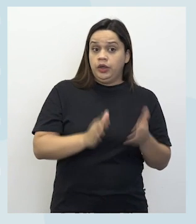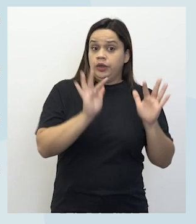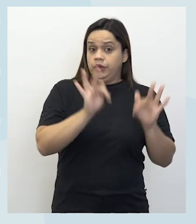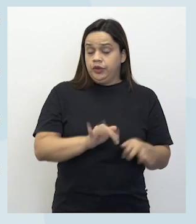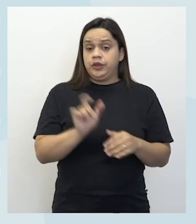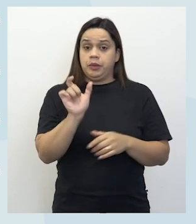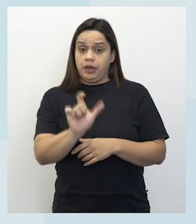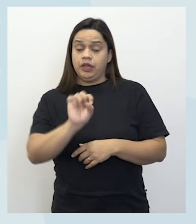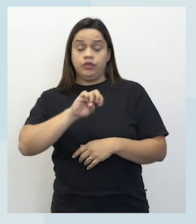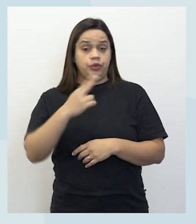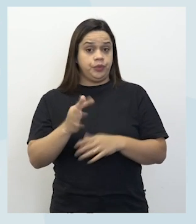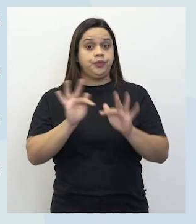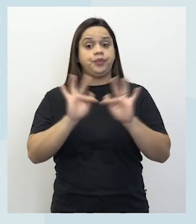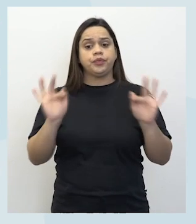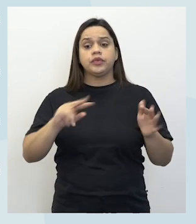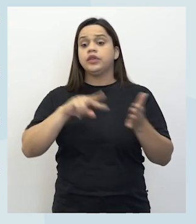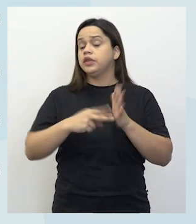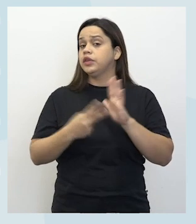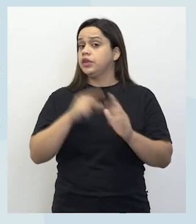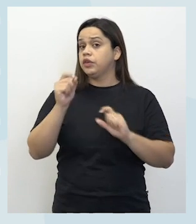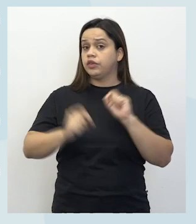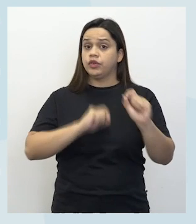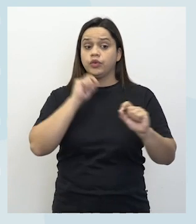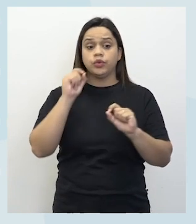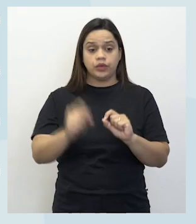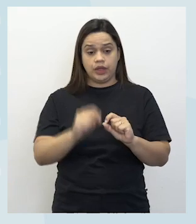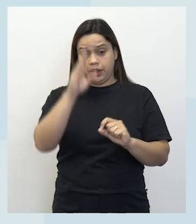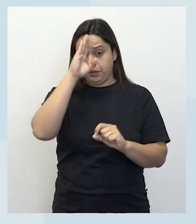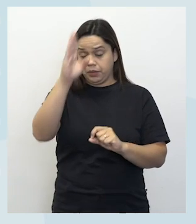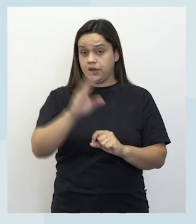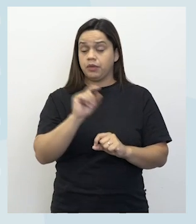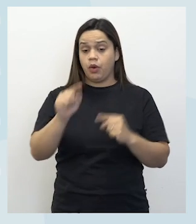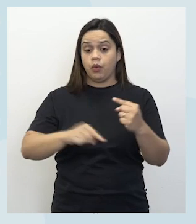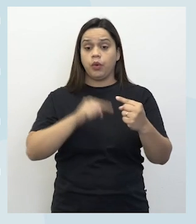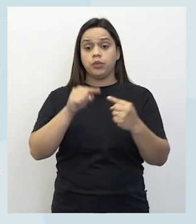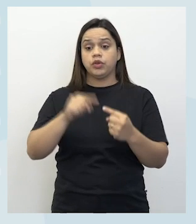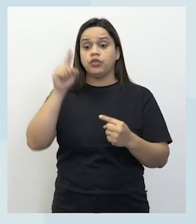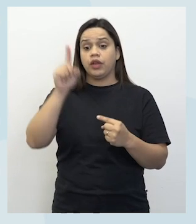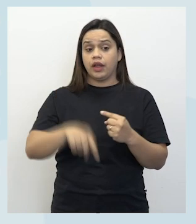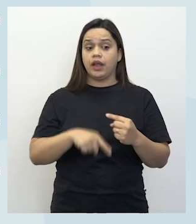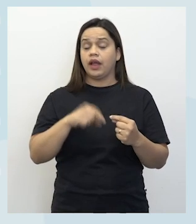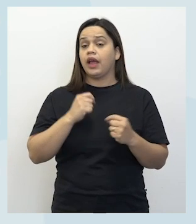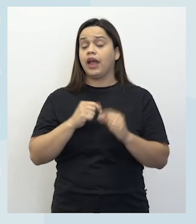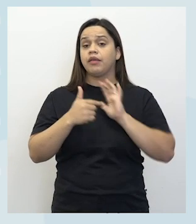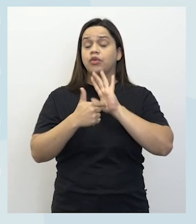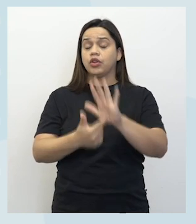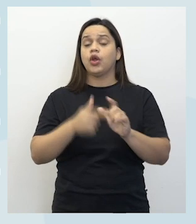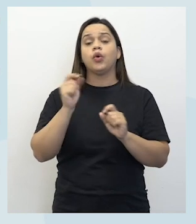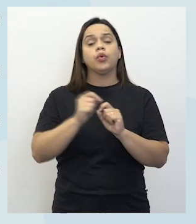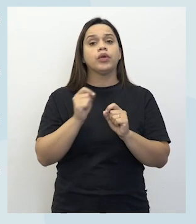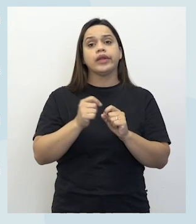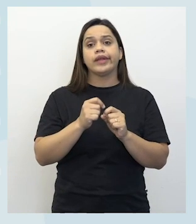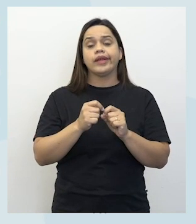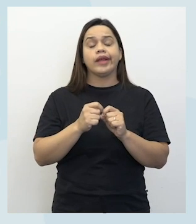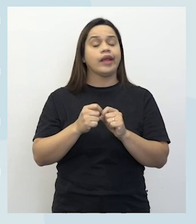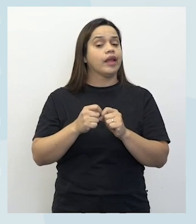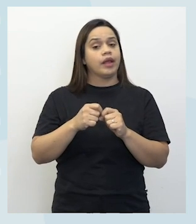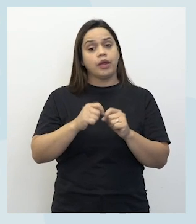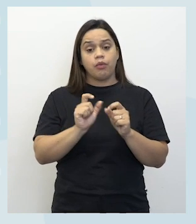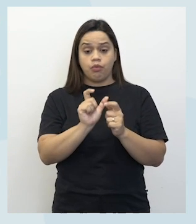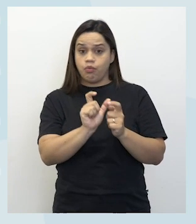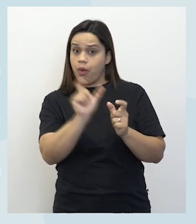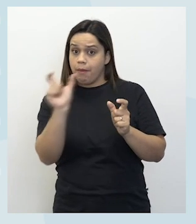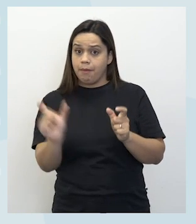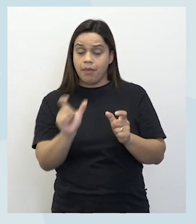da frase, são um sinal de pontuação cuja principal finalidade é destacar alguma parte ou expressão de um